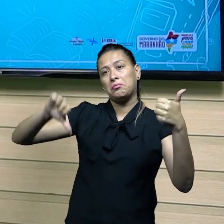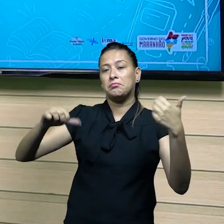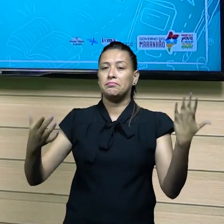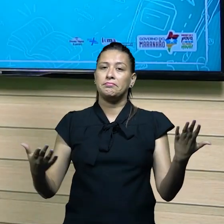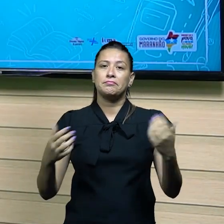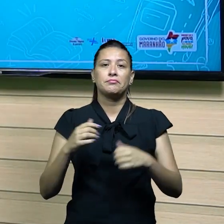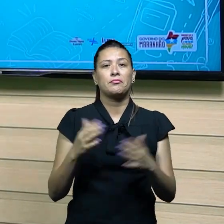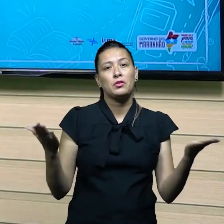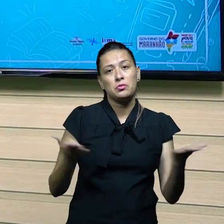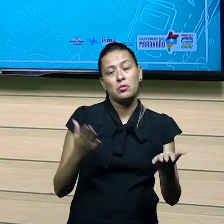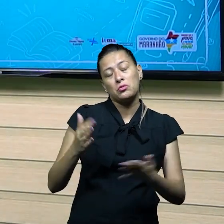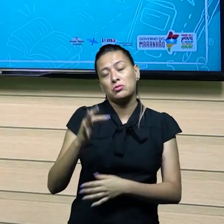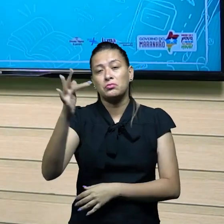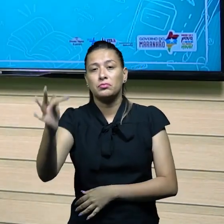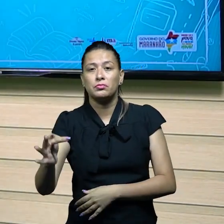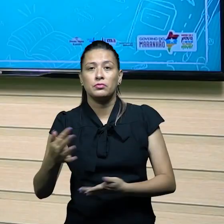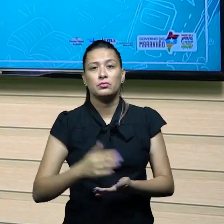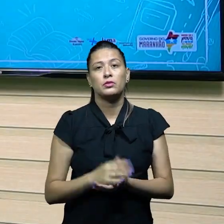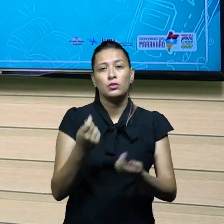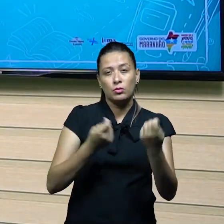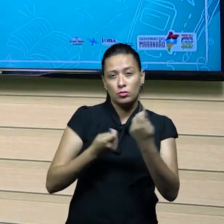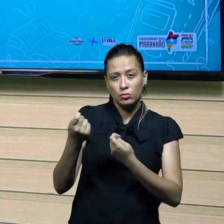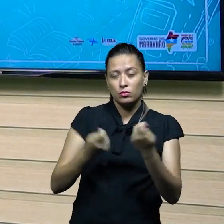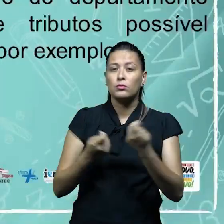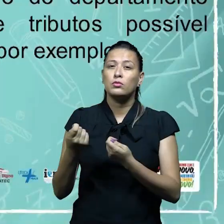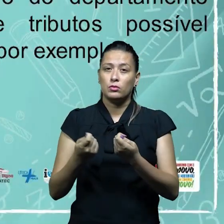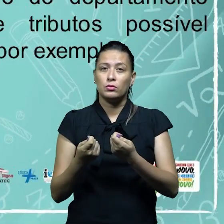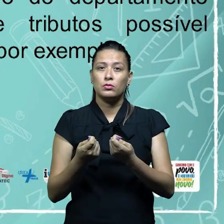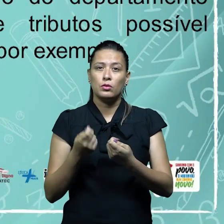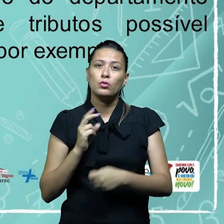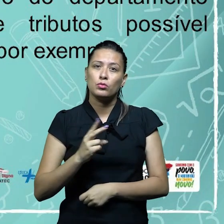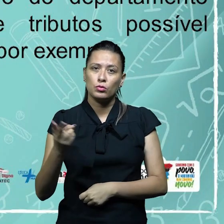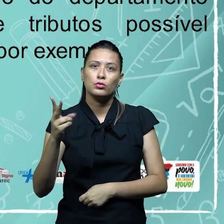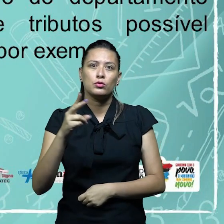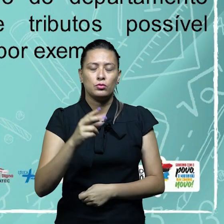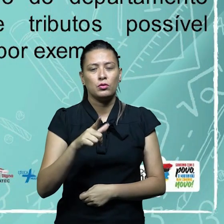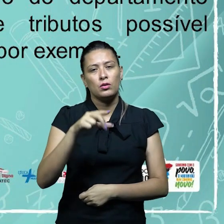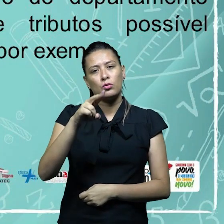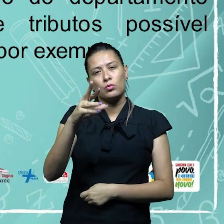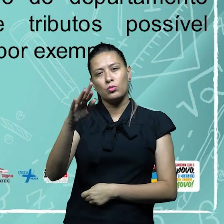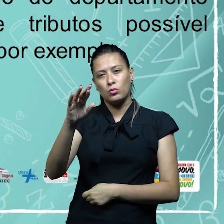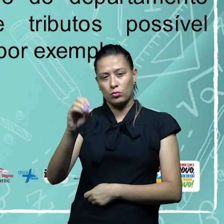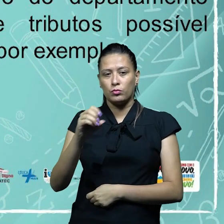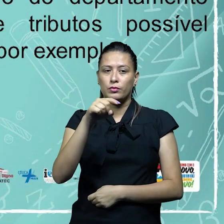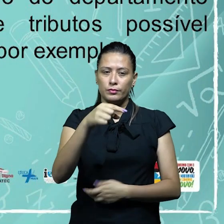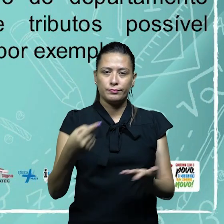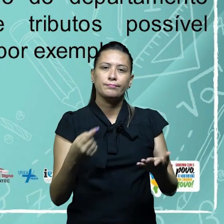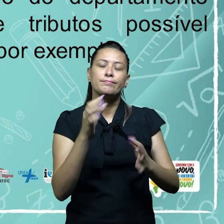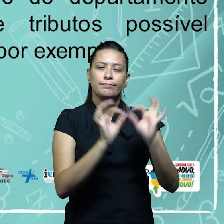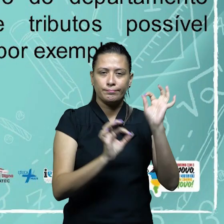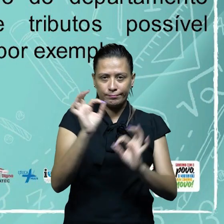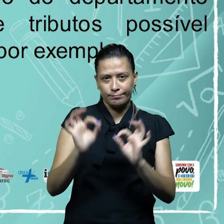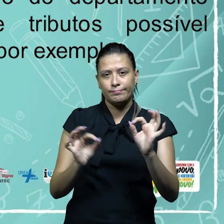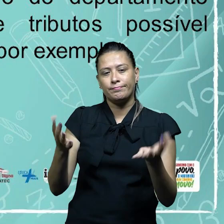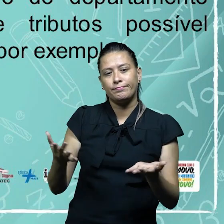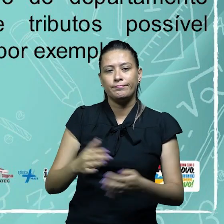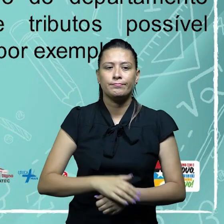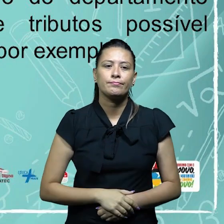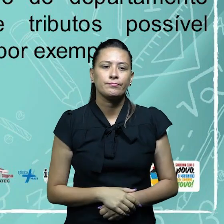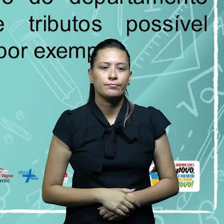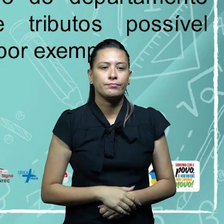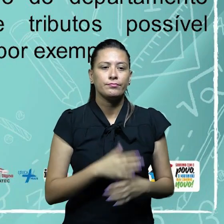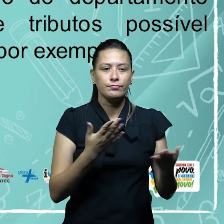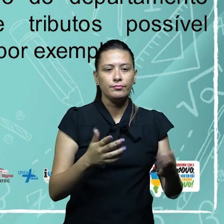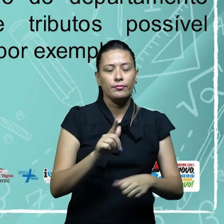com o lucro, certinho? A tesouraria faz todo esse processo, ok? Próximo, gente, gestão de tributos, vai analisar